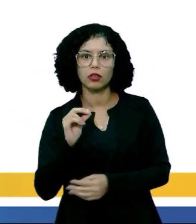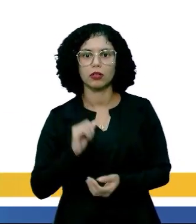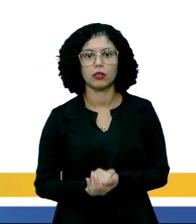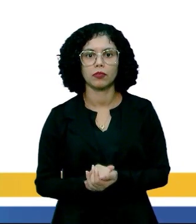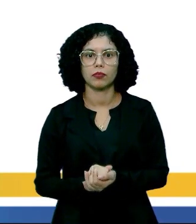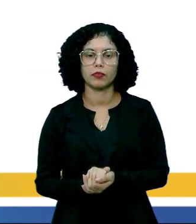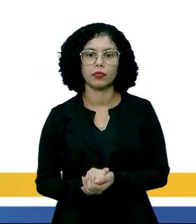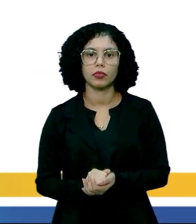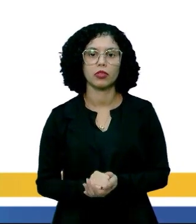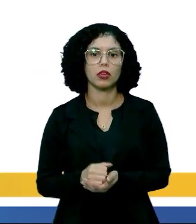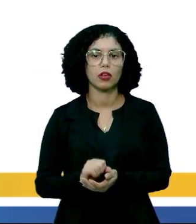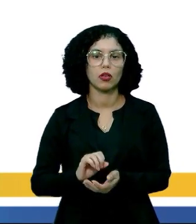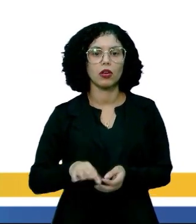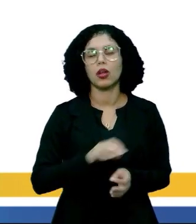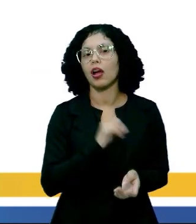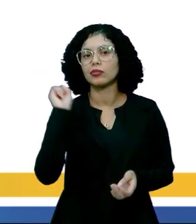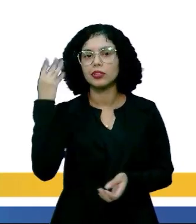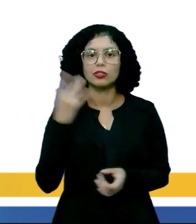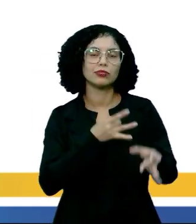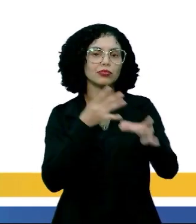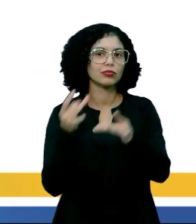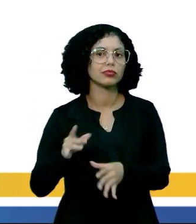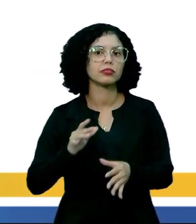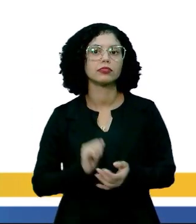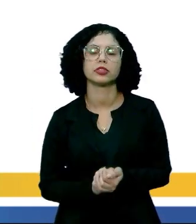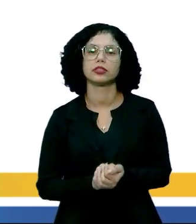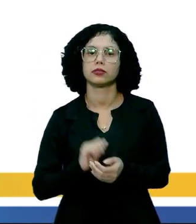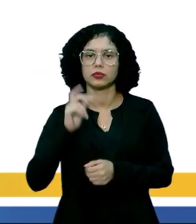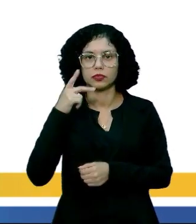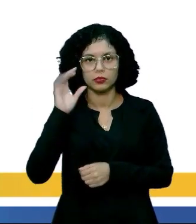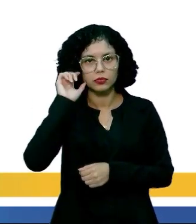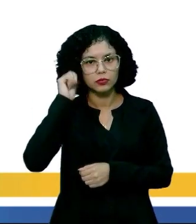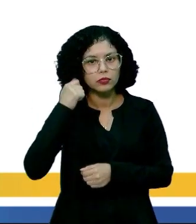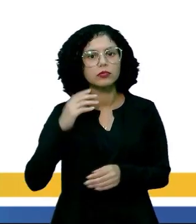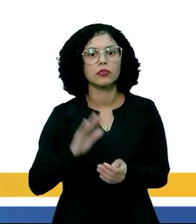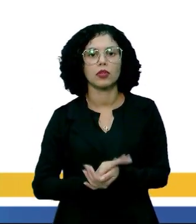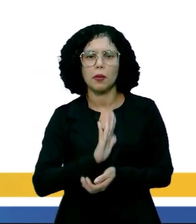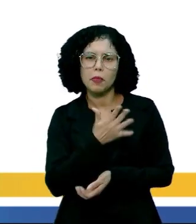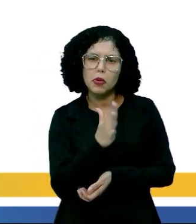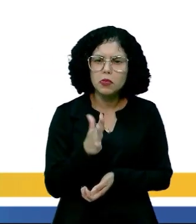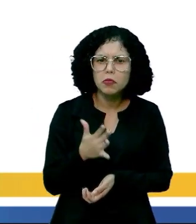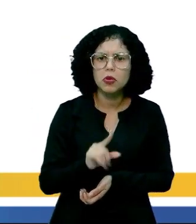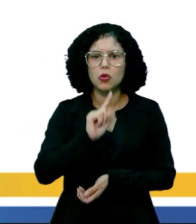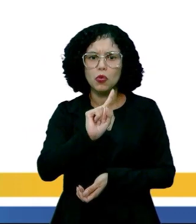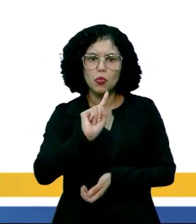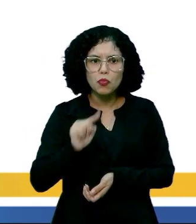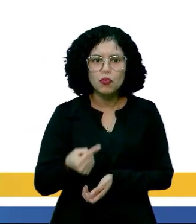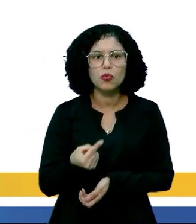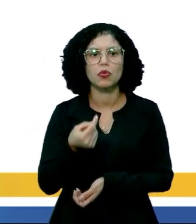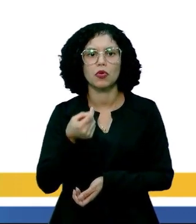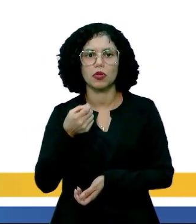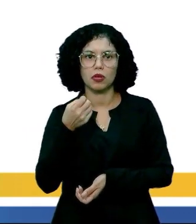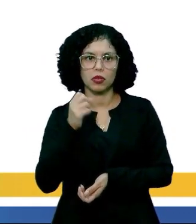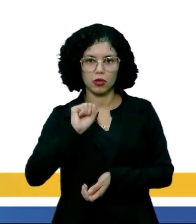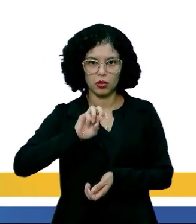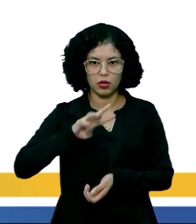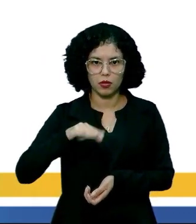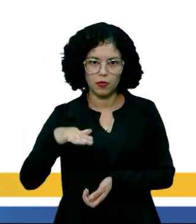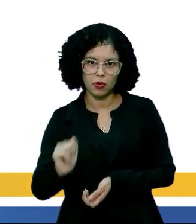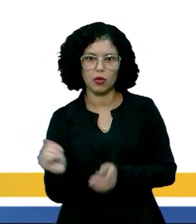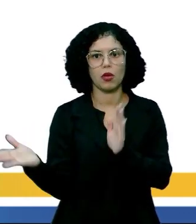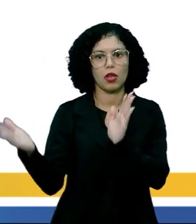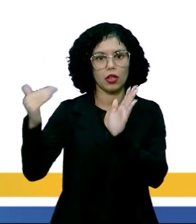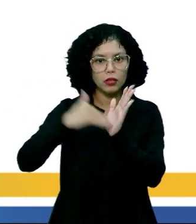na ilegalidade, então se torna um tráfico. 1,5 milhão de africanos, mais ou menos, né, foram trazidos para